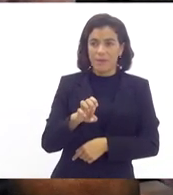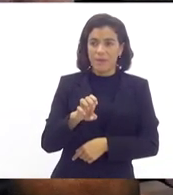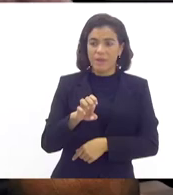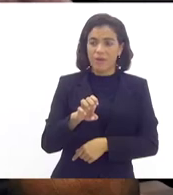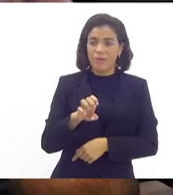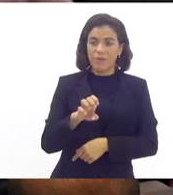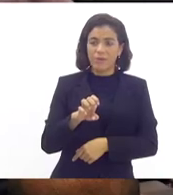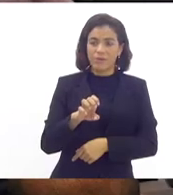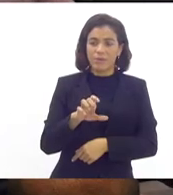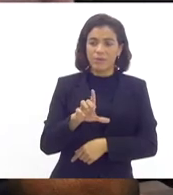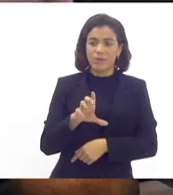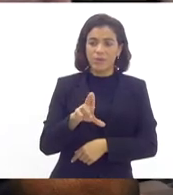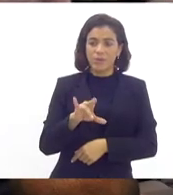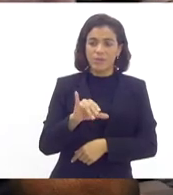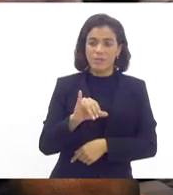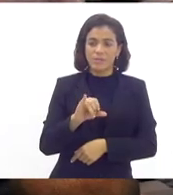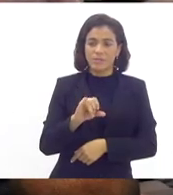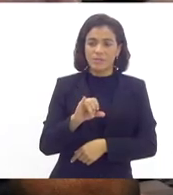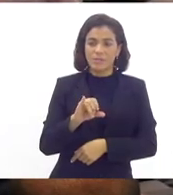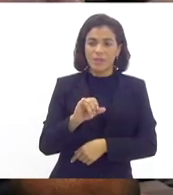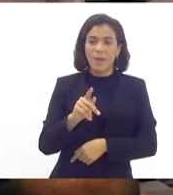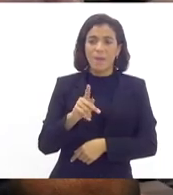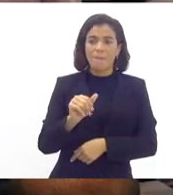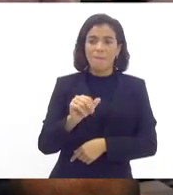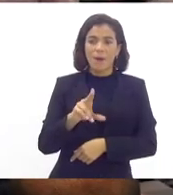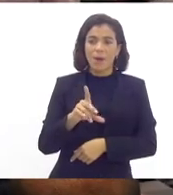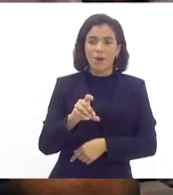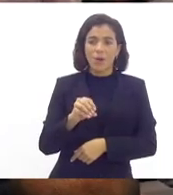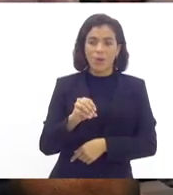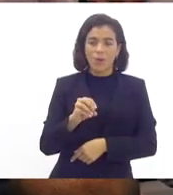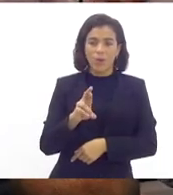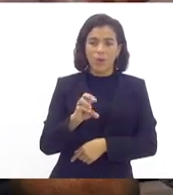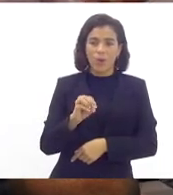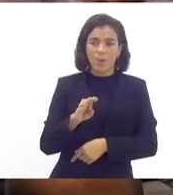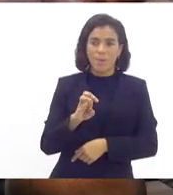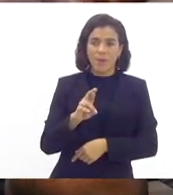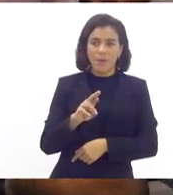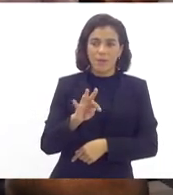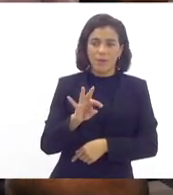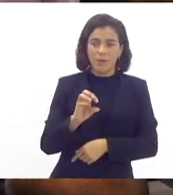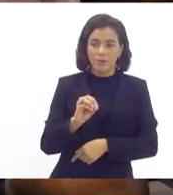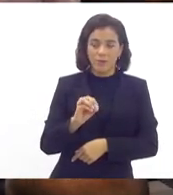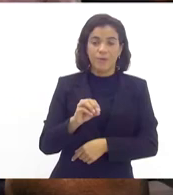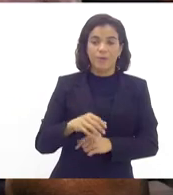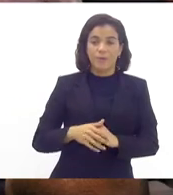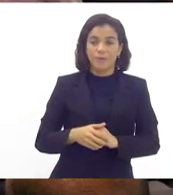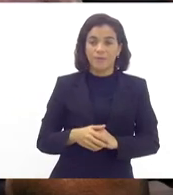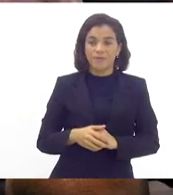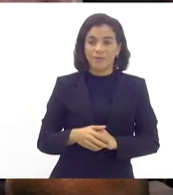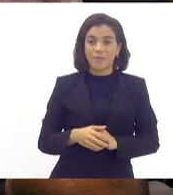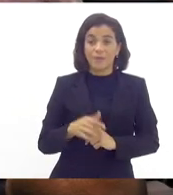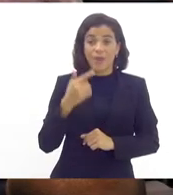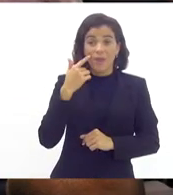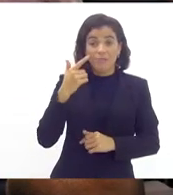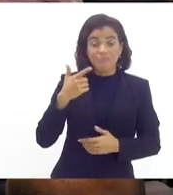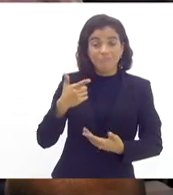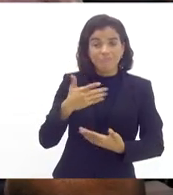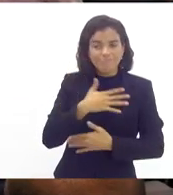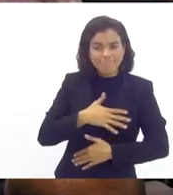e o Paulo Roberto. Bem objetivo, por favor. Sim. Bom dia, Pegas, do CRC.